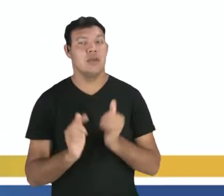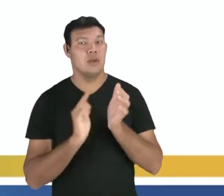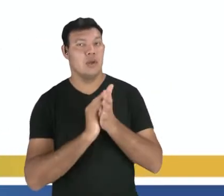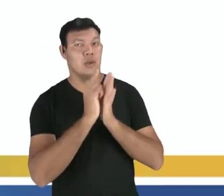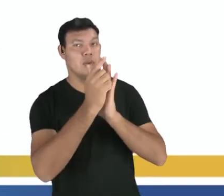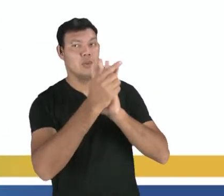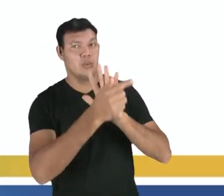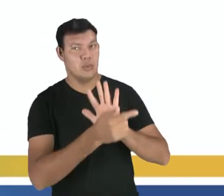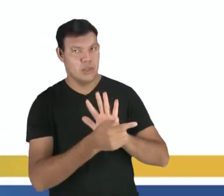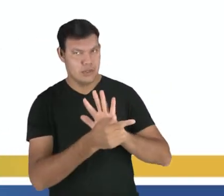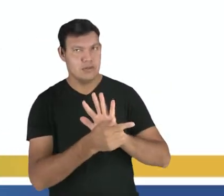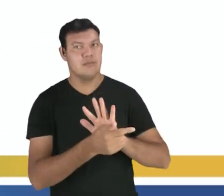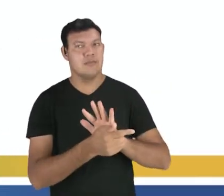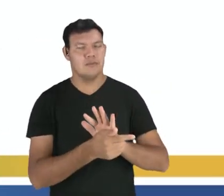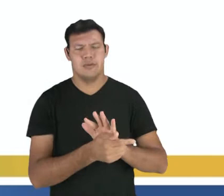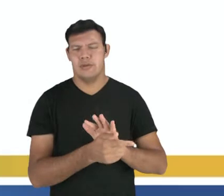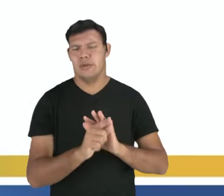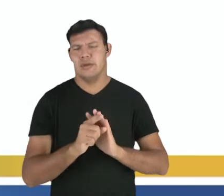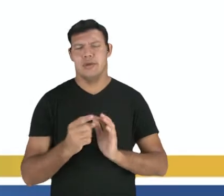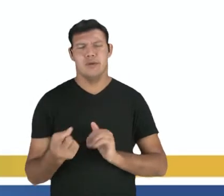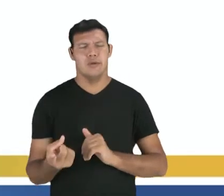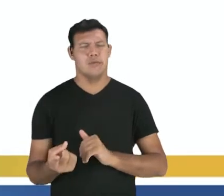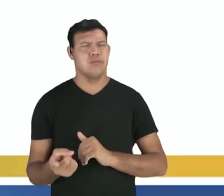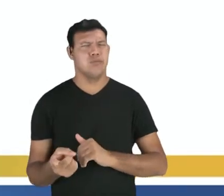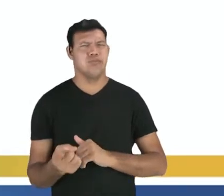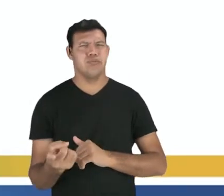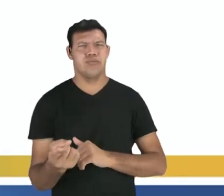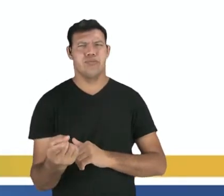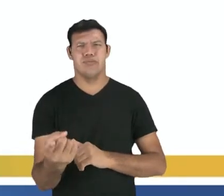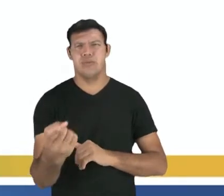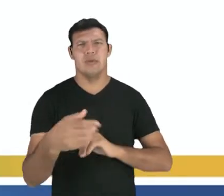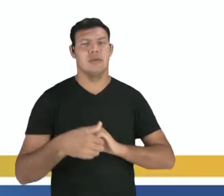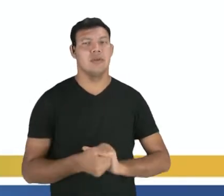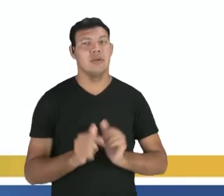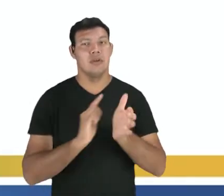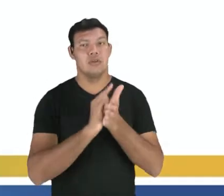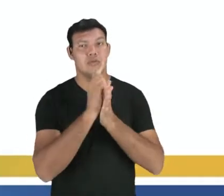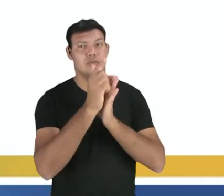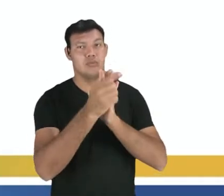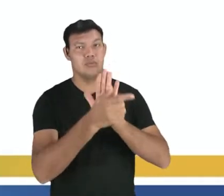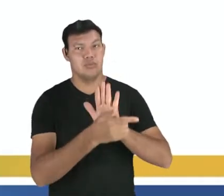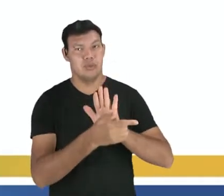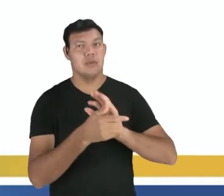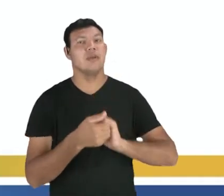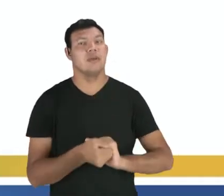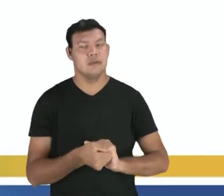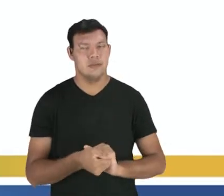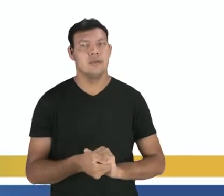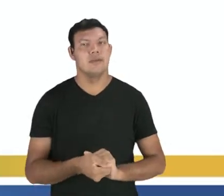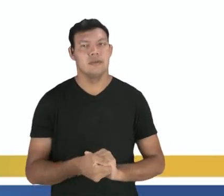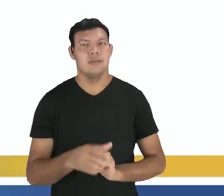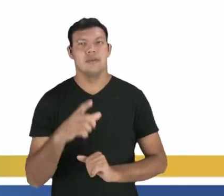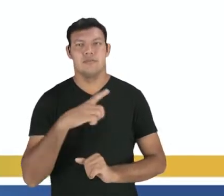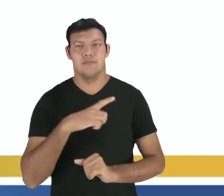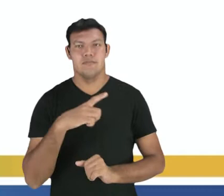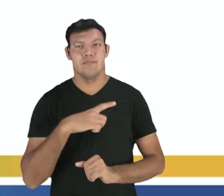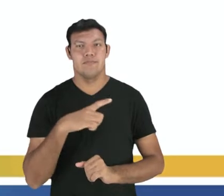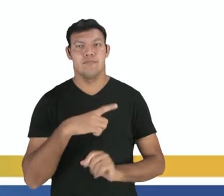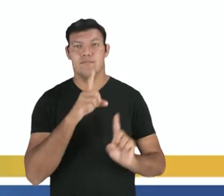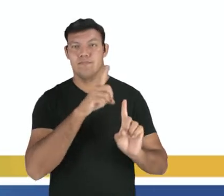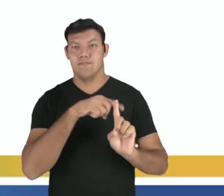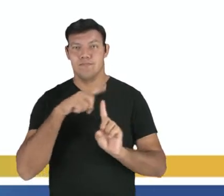os gêneros textuais eles são infinitos aí nos gêneros e eles têm uma tipologia predominante